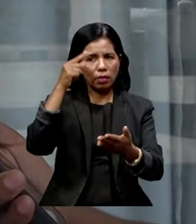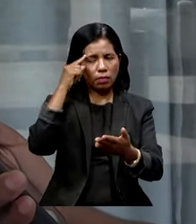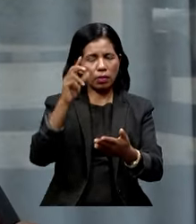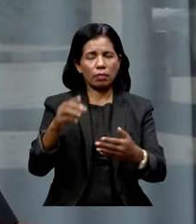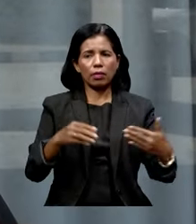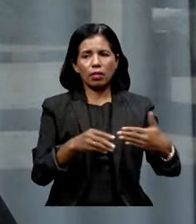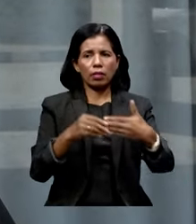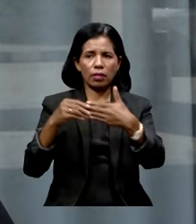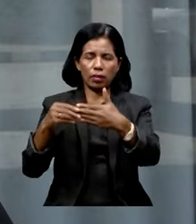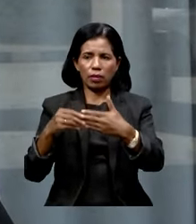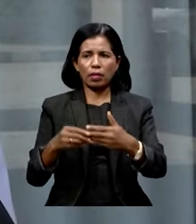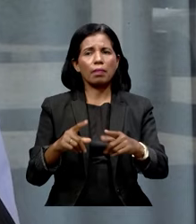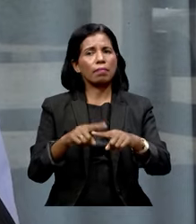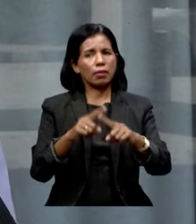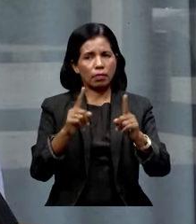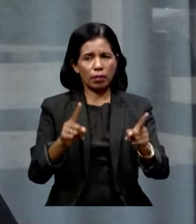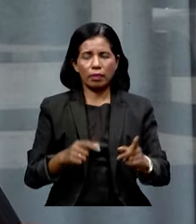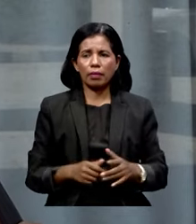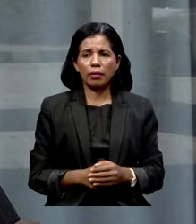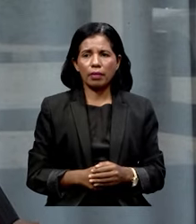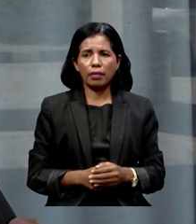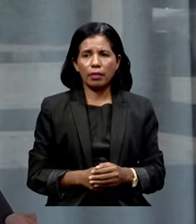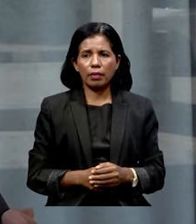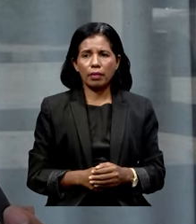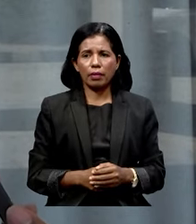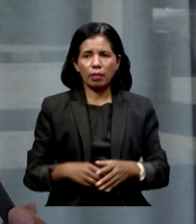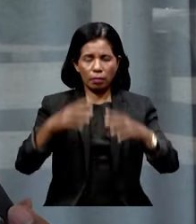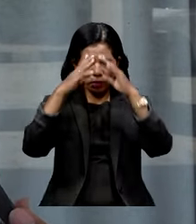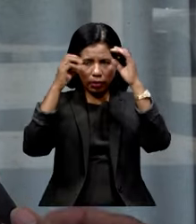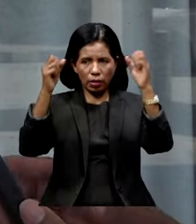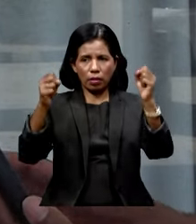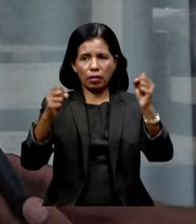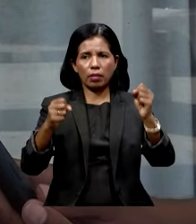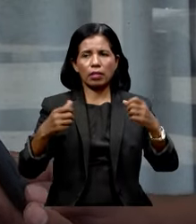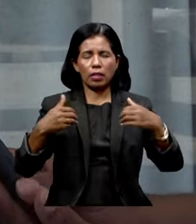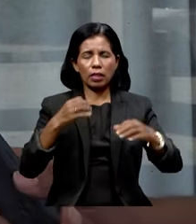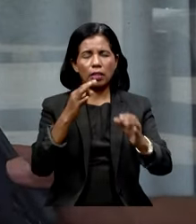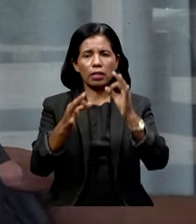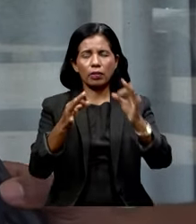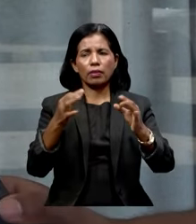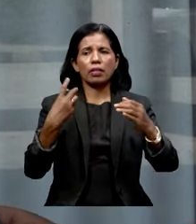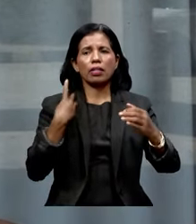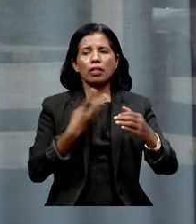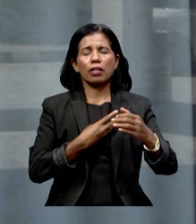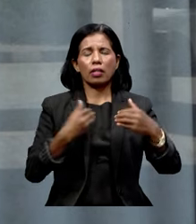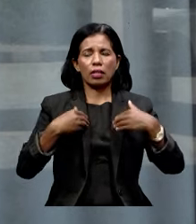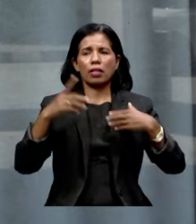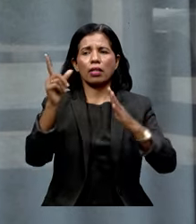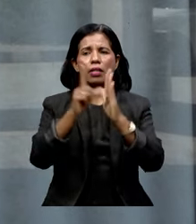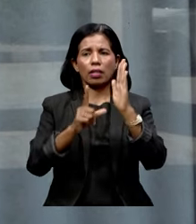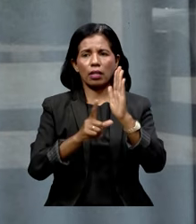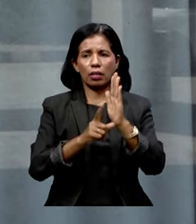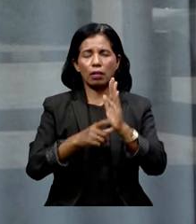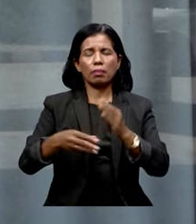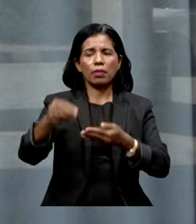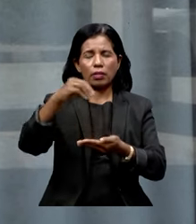cucun. Mas, Sua Excelência, Presidente da República, me diz a razão, se ita a lei própria para proteção de